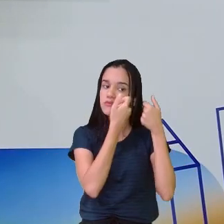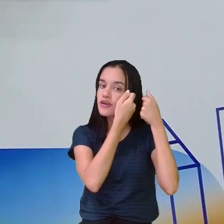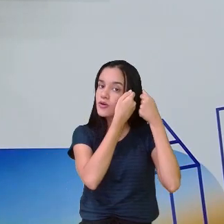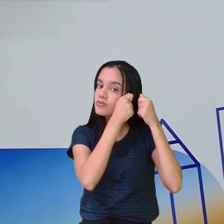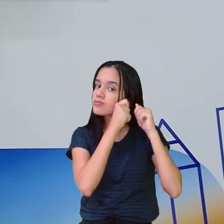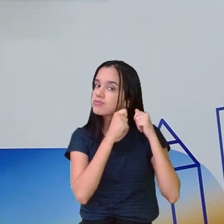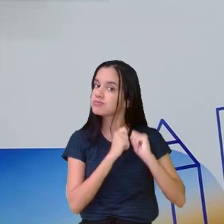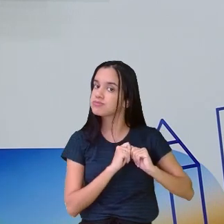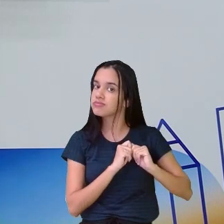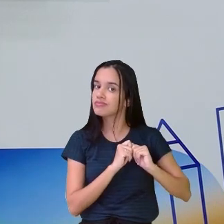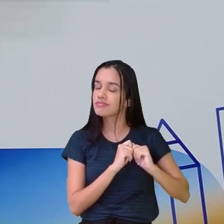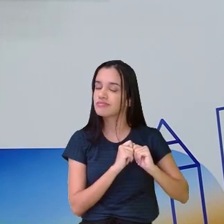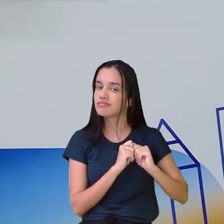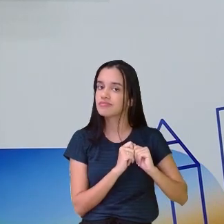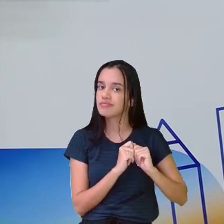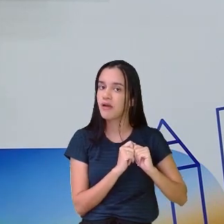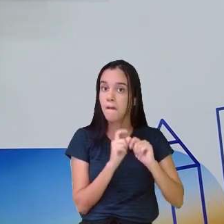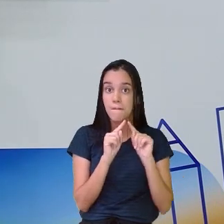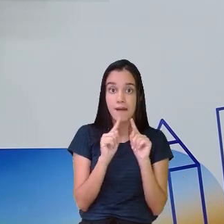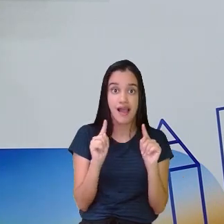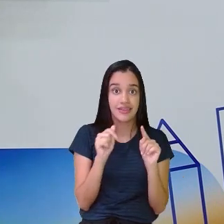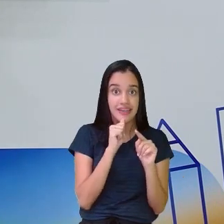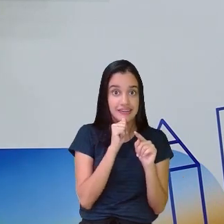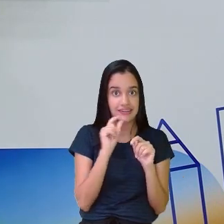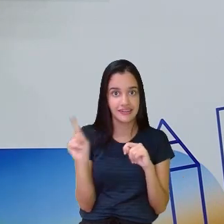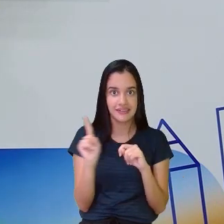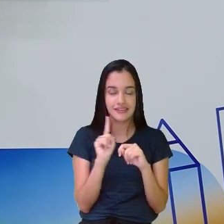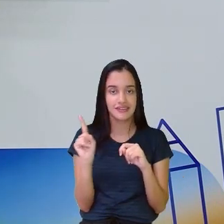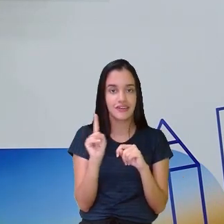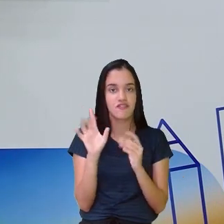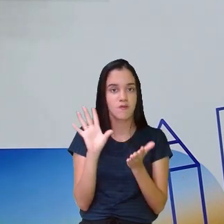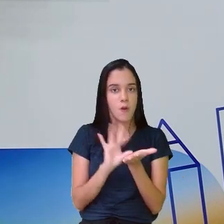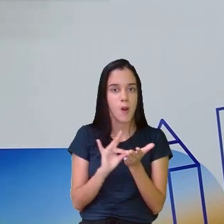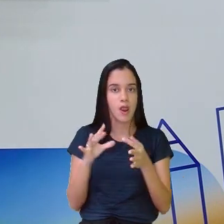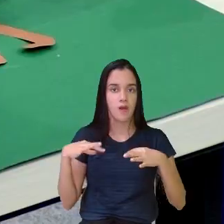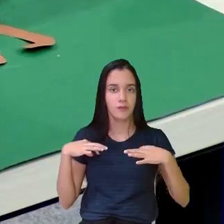que é o cabelo, tá? Mas ainda não. Vamos colar o vestido, né?